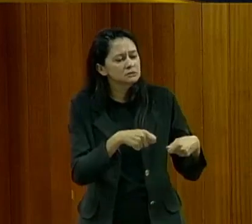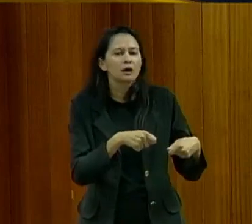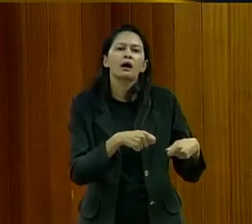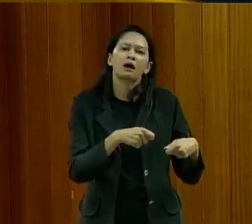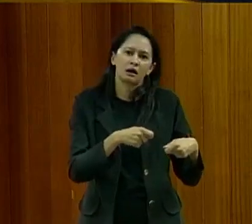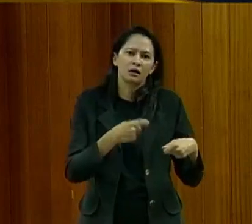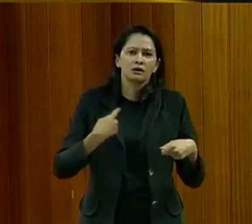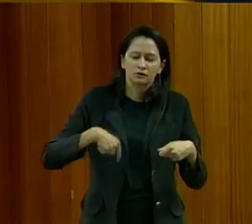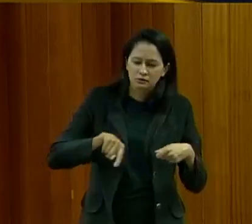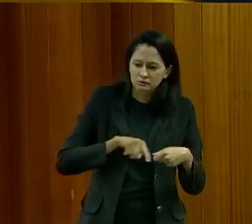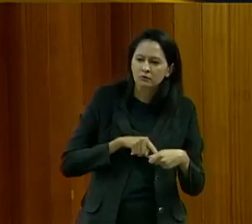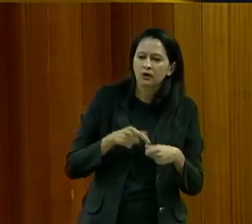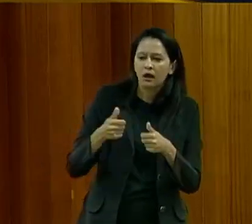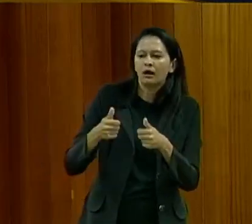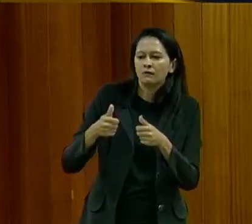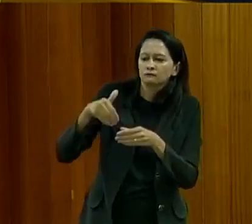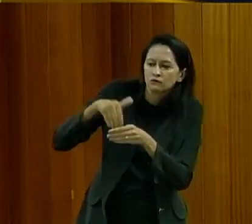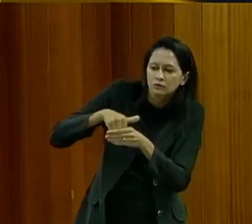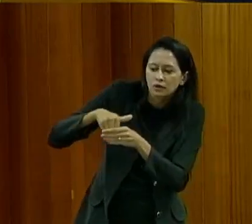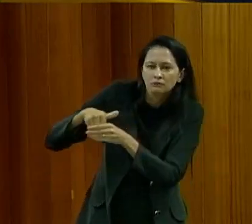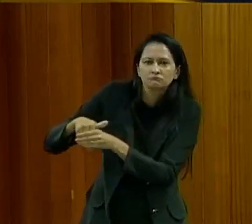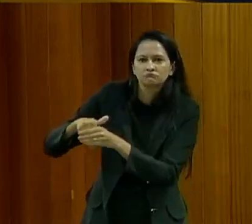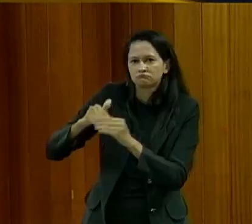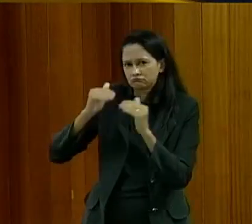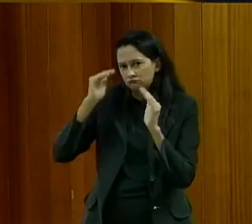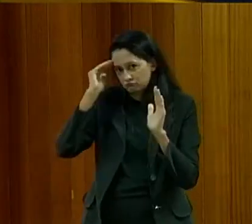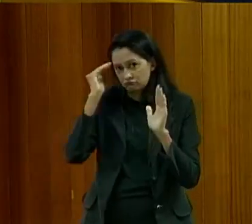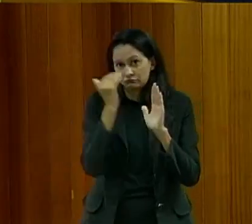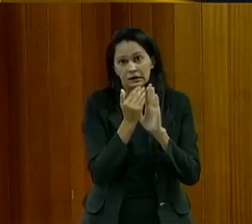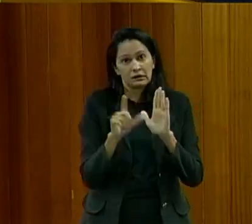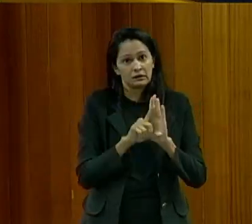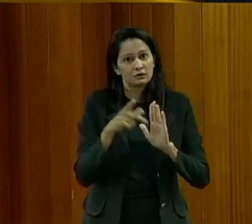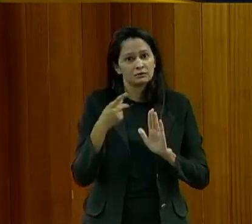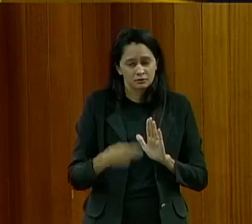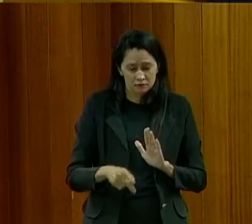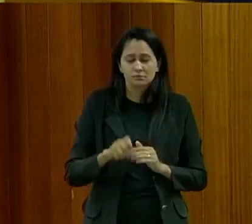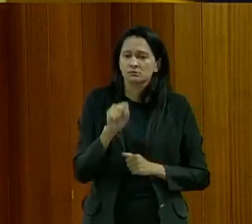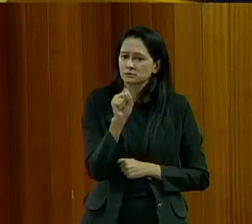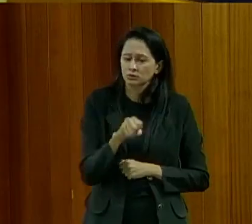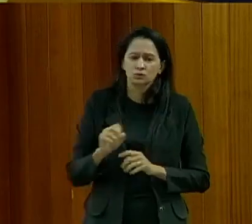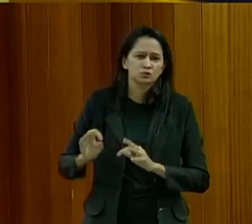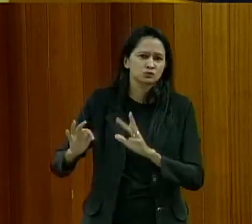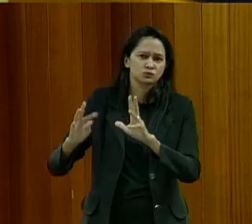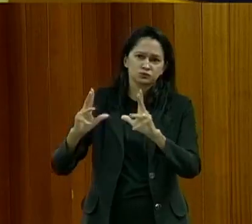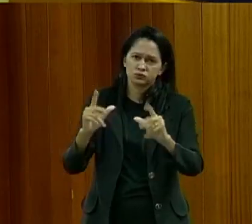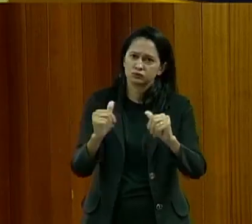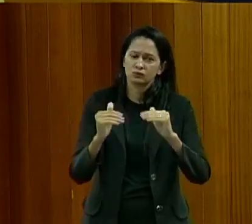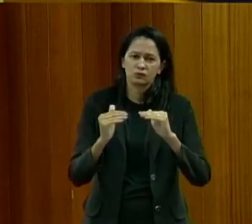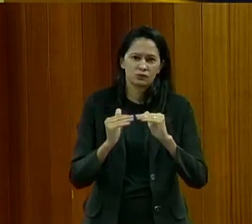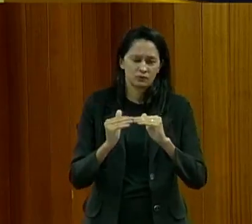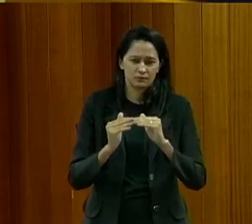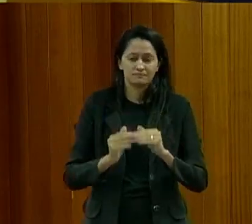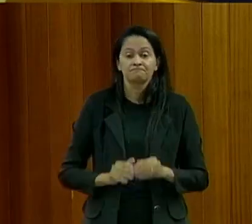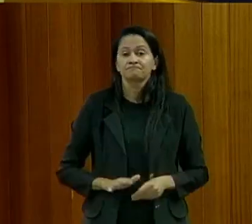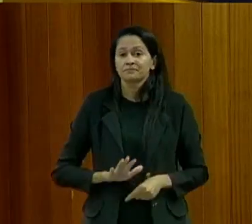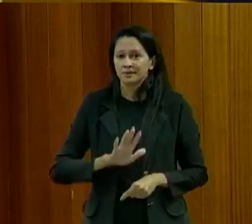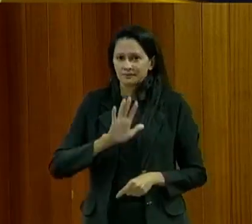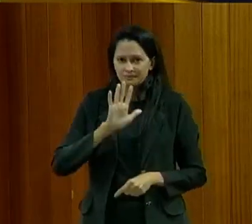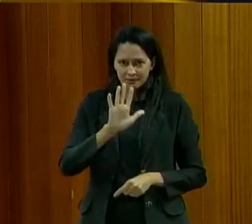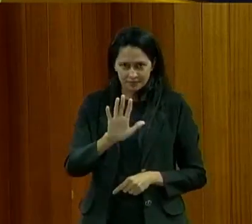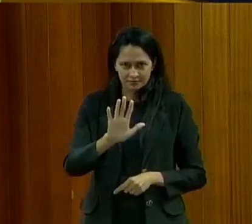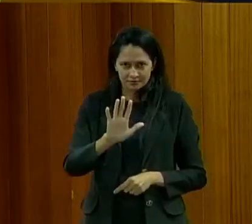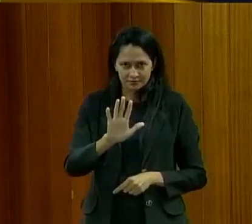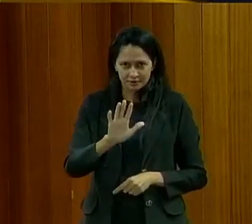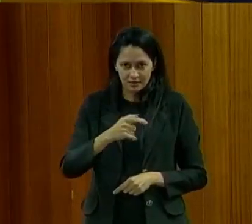casa. E assim foi feito e foi aprovada por unanimidade. Agora, da minha parte, ninguém vai me ver